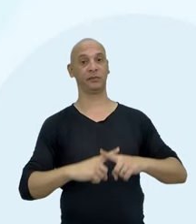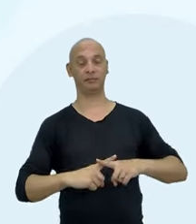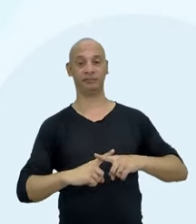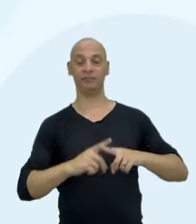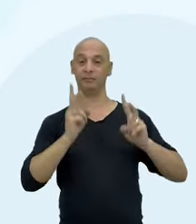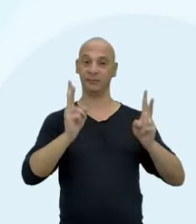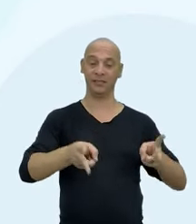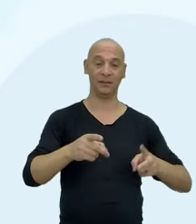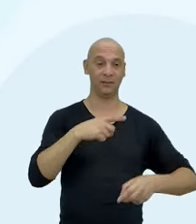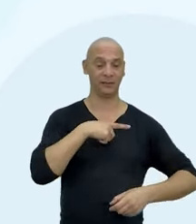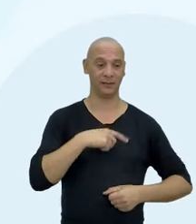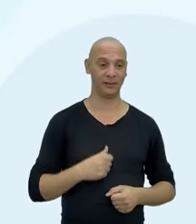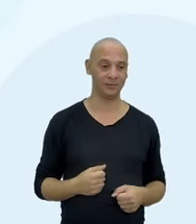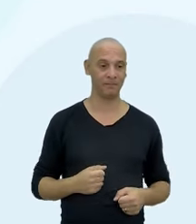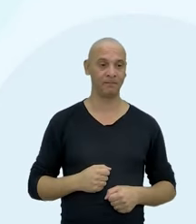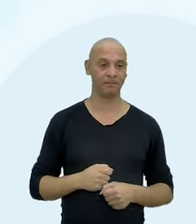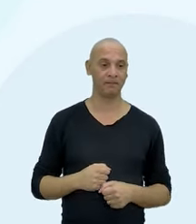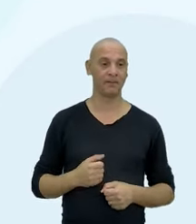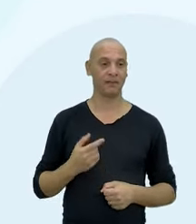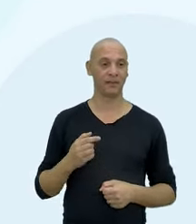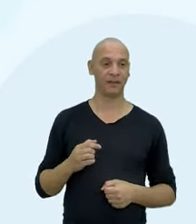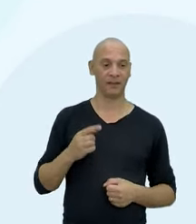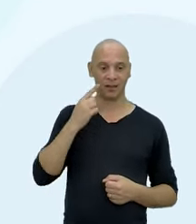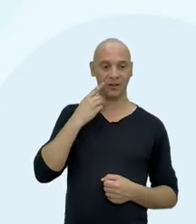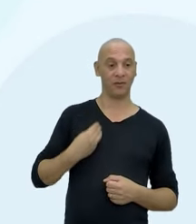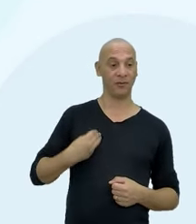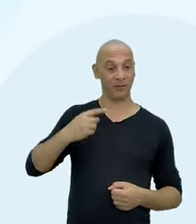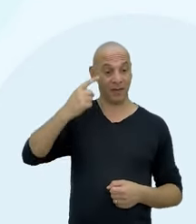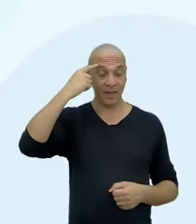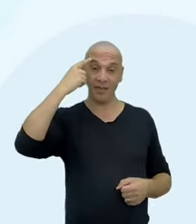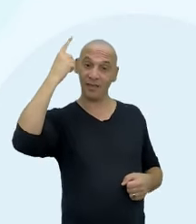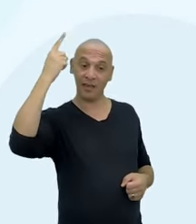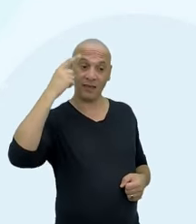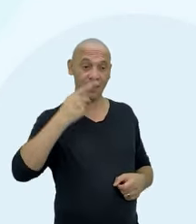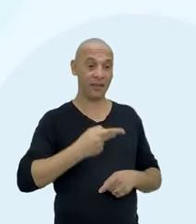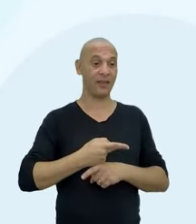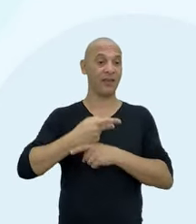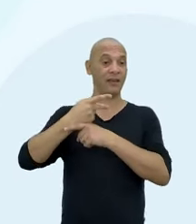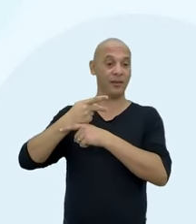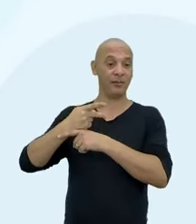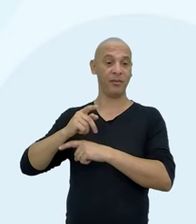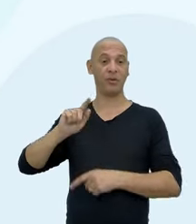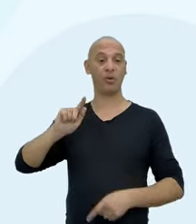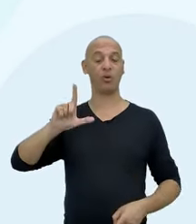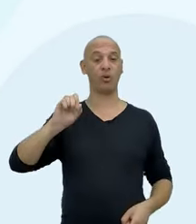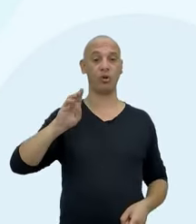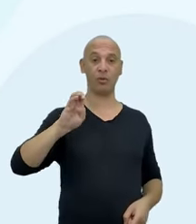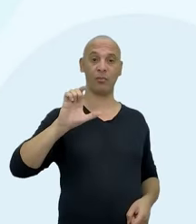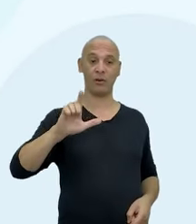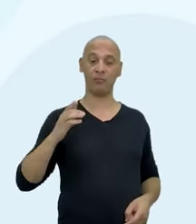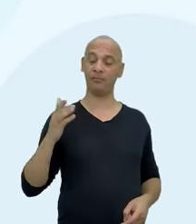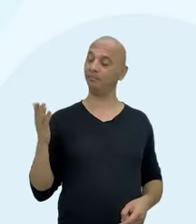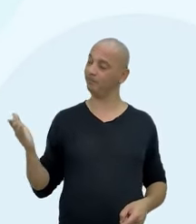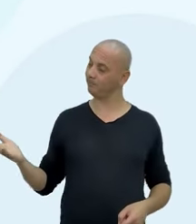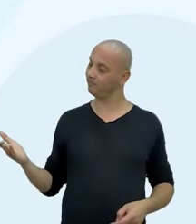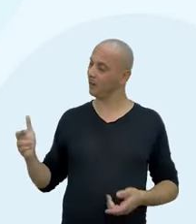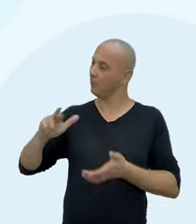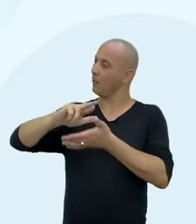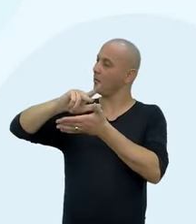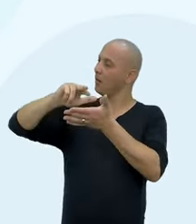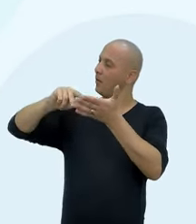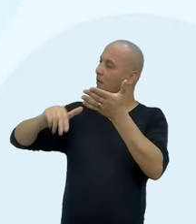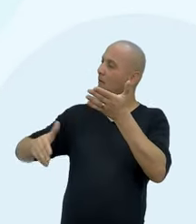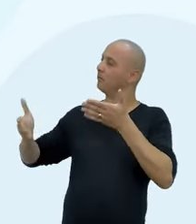sempre está inovando os finalistas do Viva ideia prêmio Global teacher prize né então o são